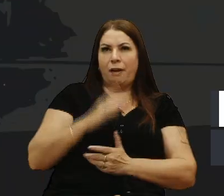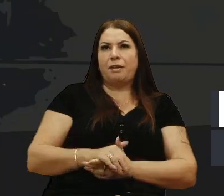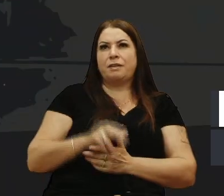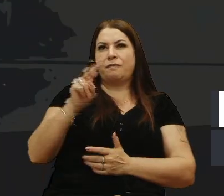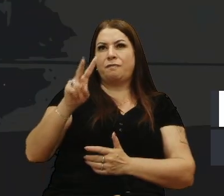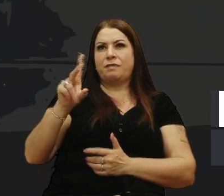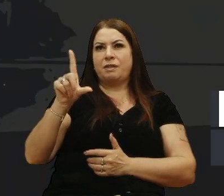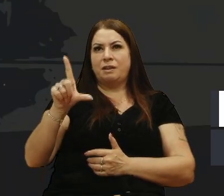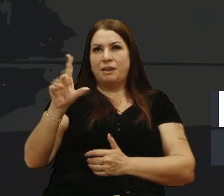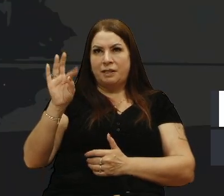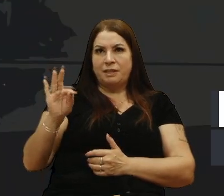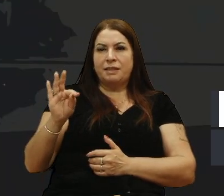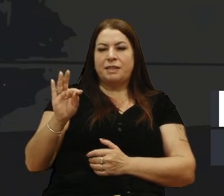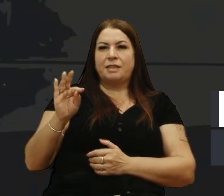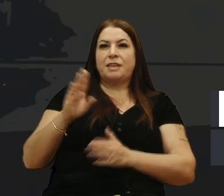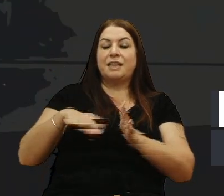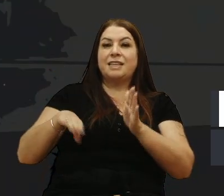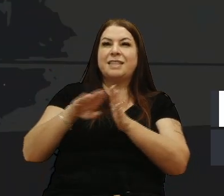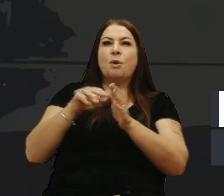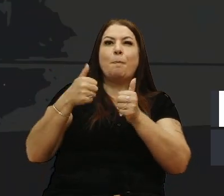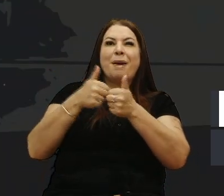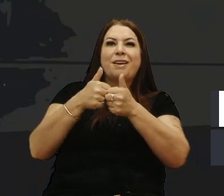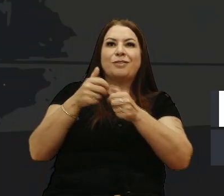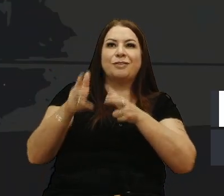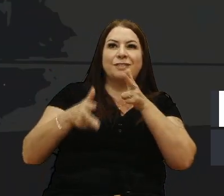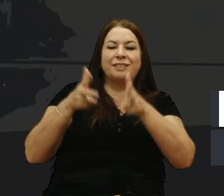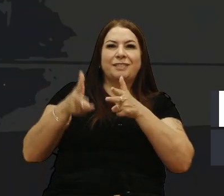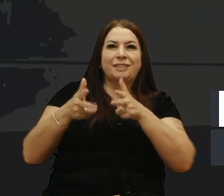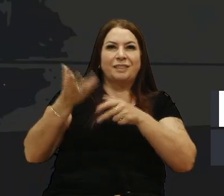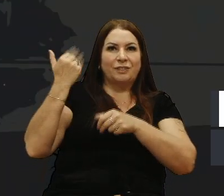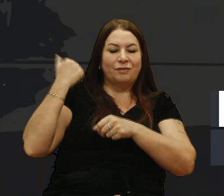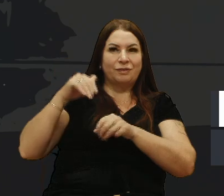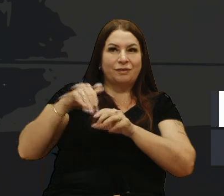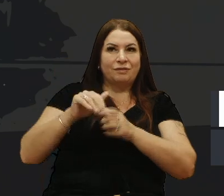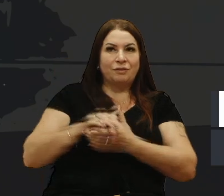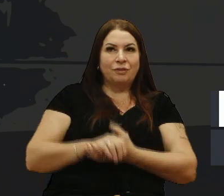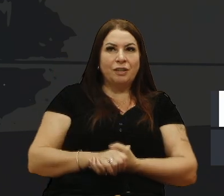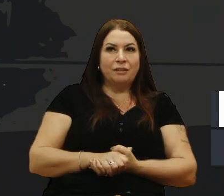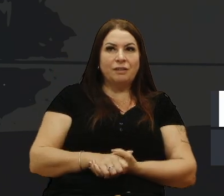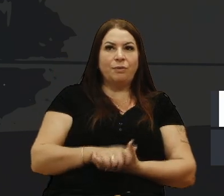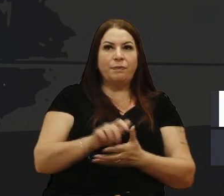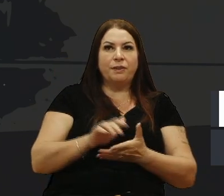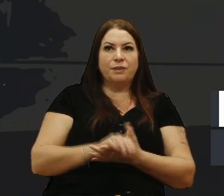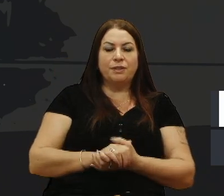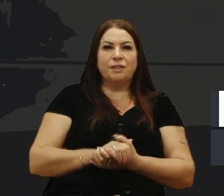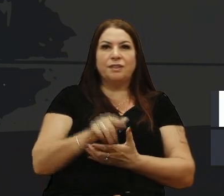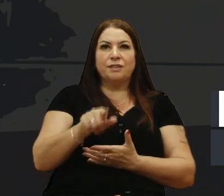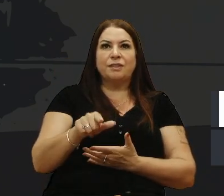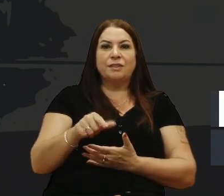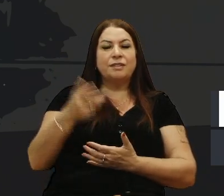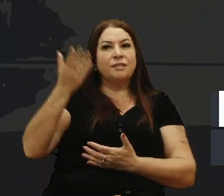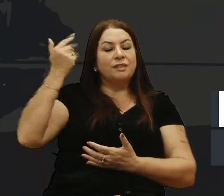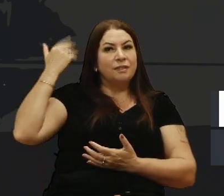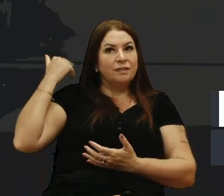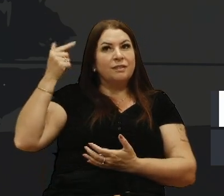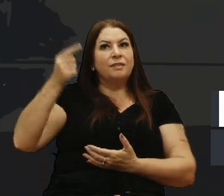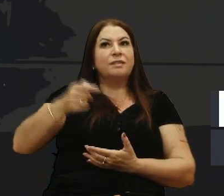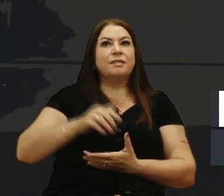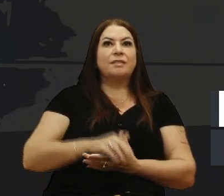o VLT da estação férrea, tão falado na outra eleição, né, já lá atrás,